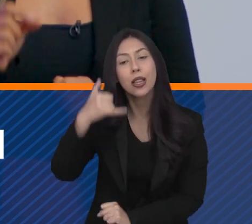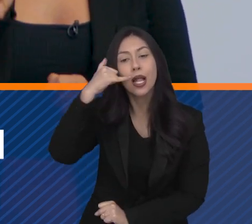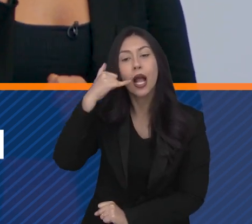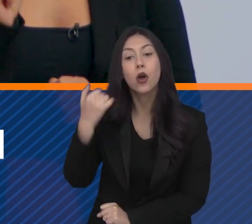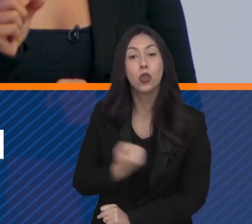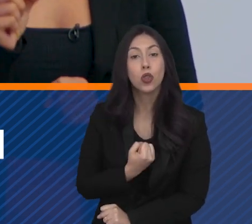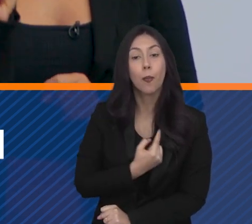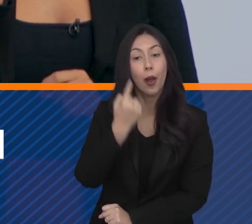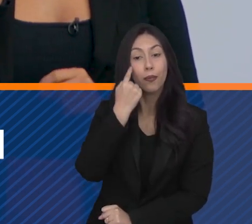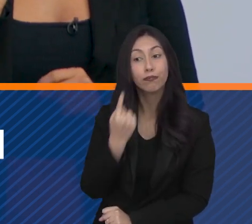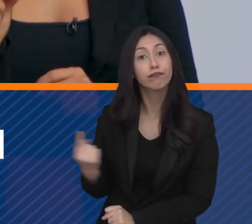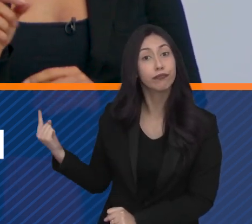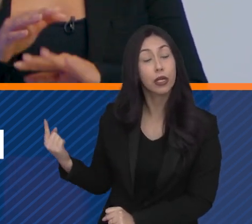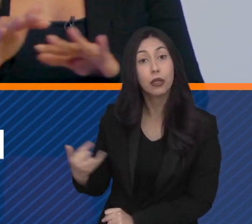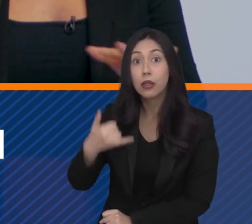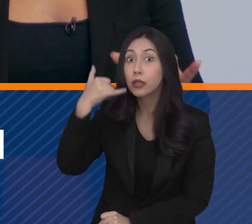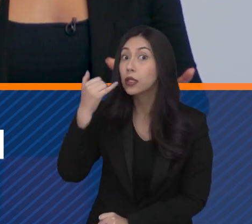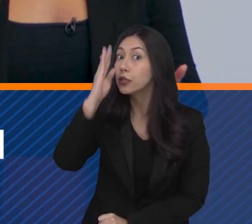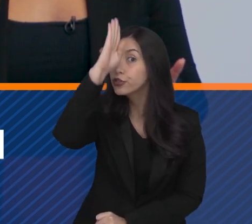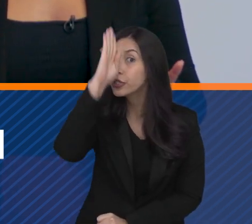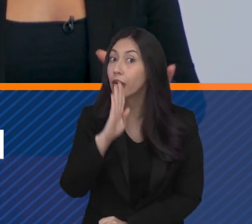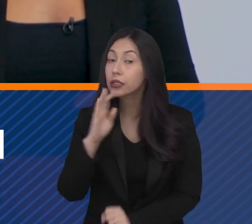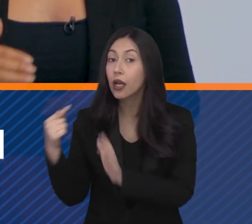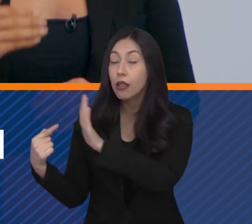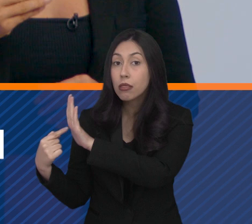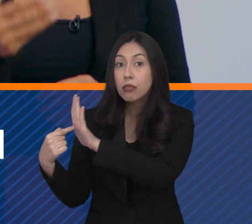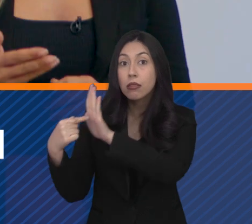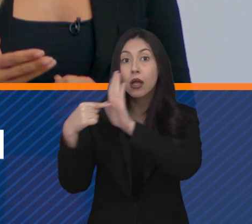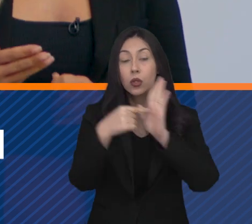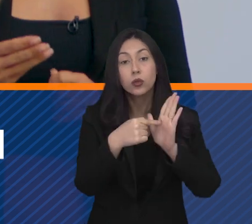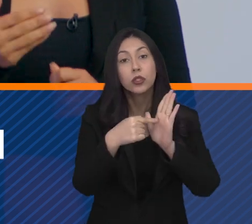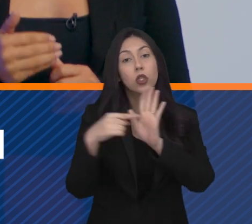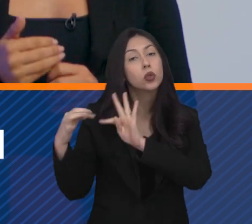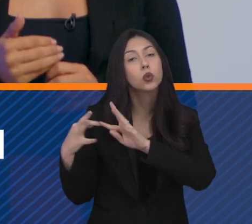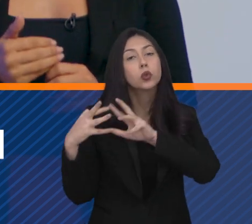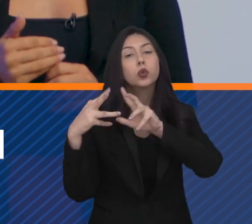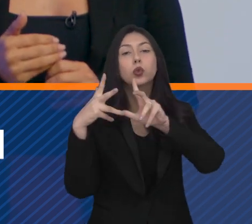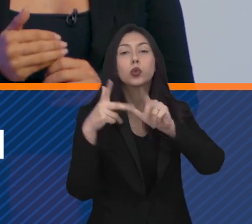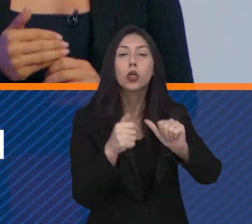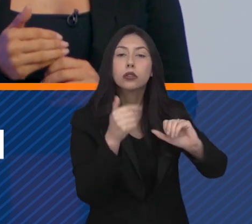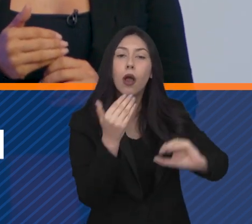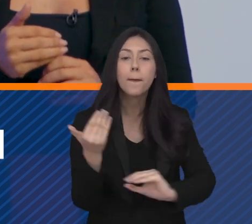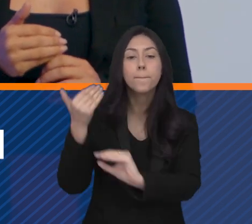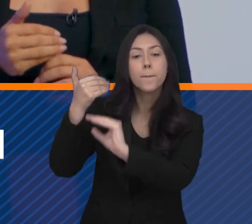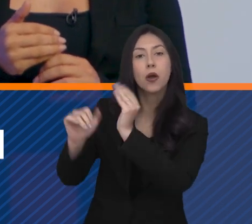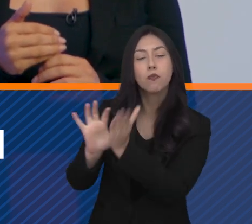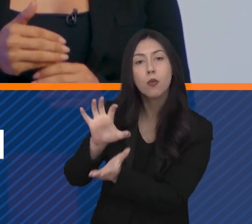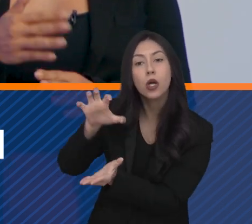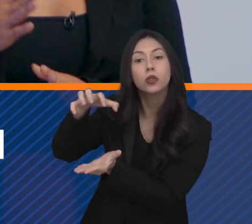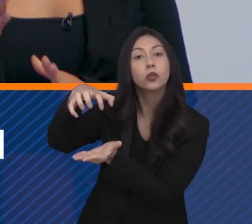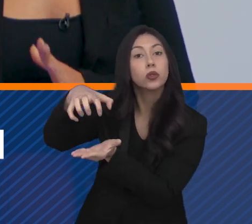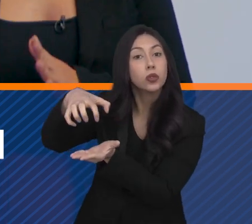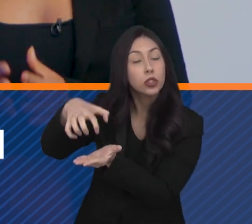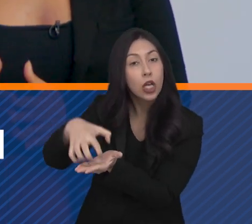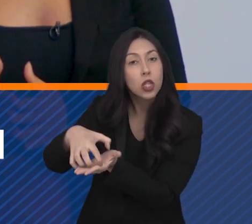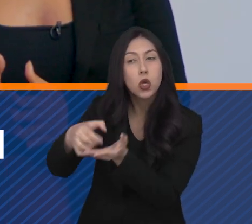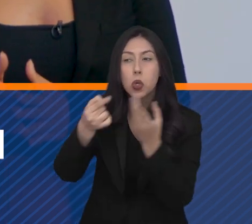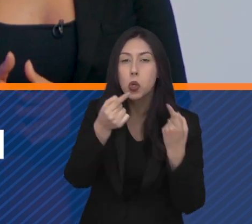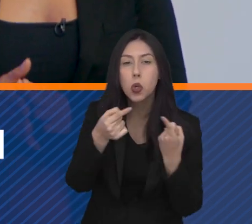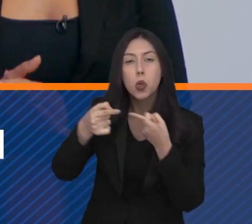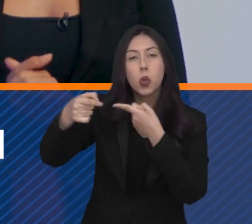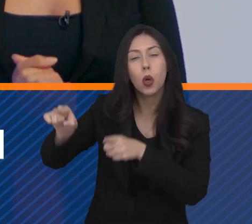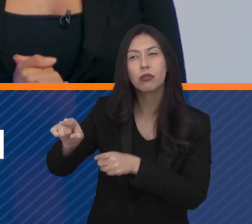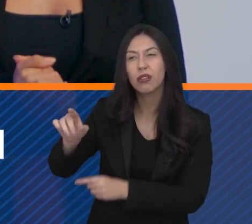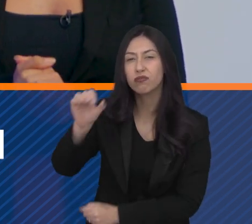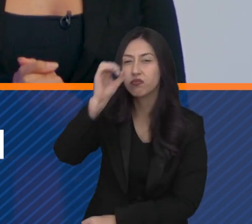número 1491. A ligação é gratuita e as denúncias recebidas seguem para o Centro Integrado